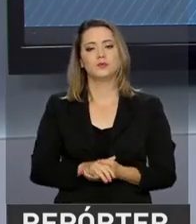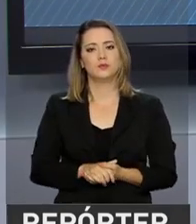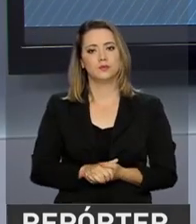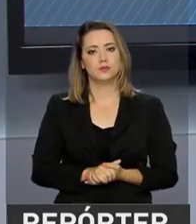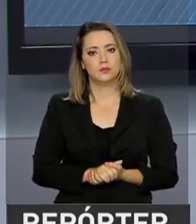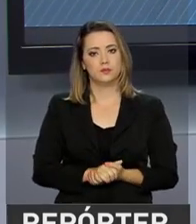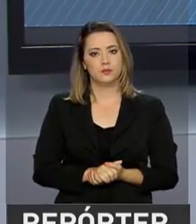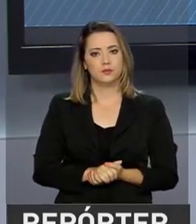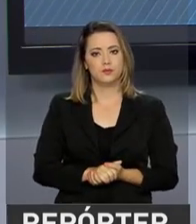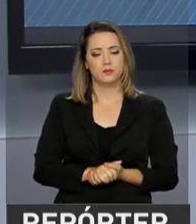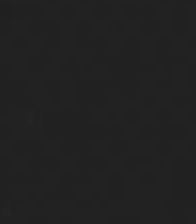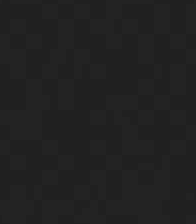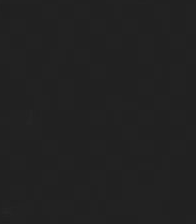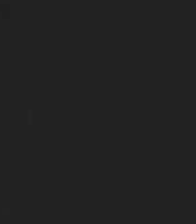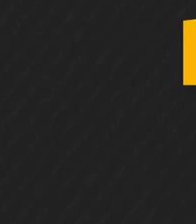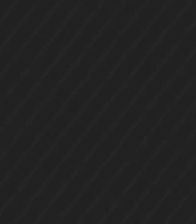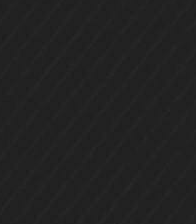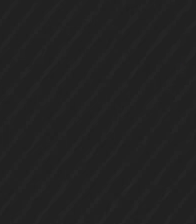federal